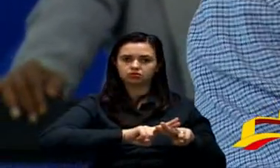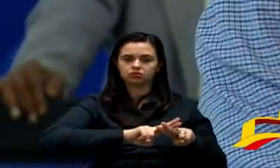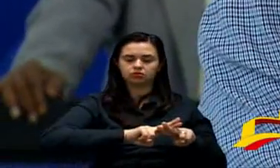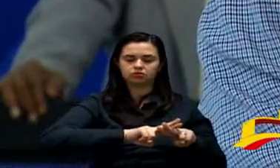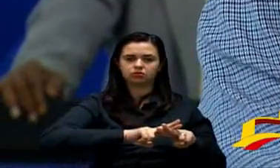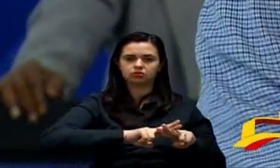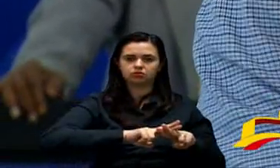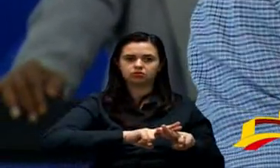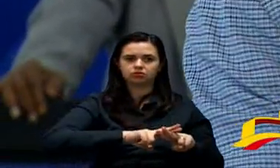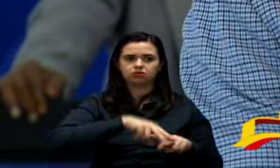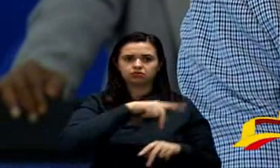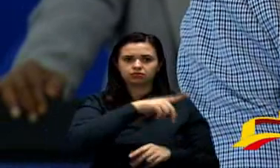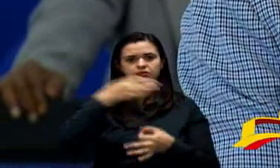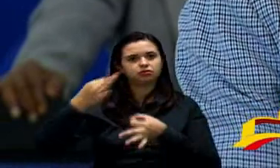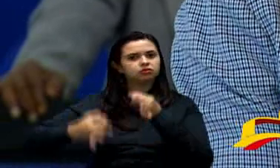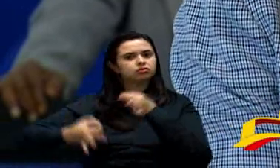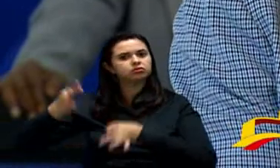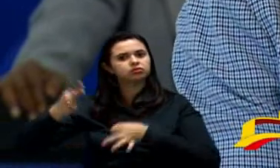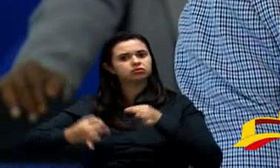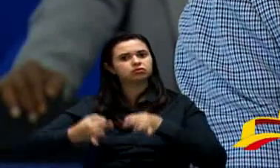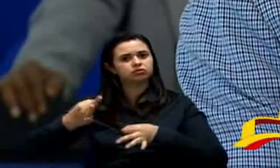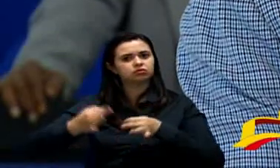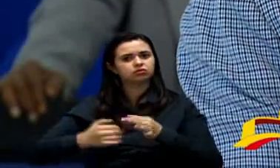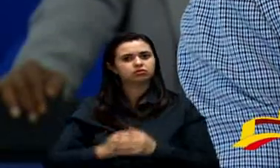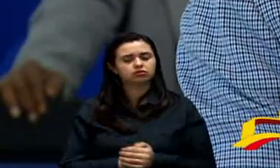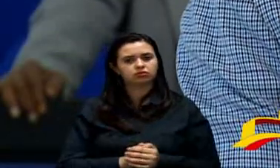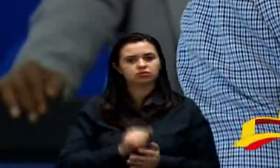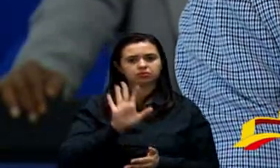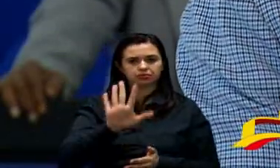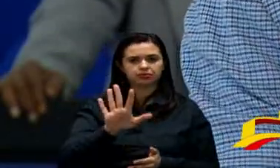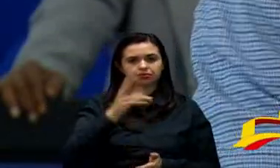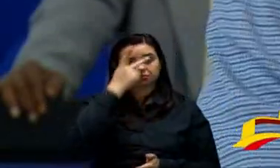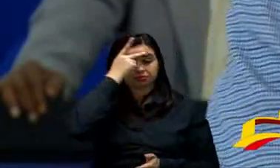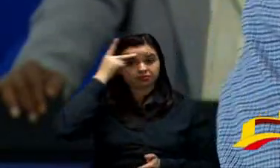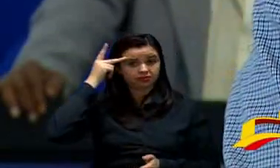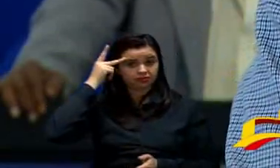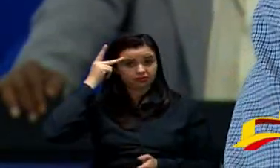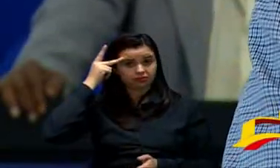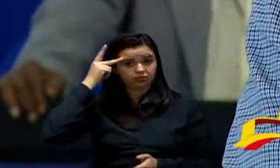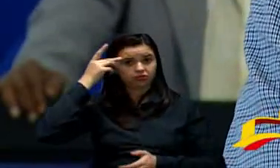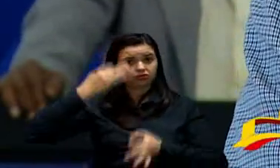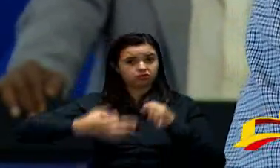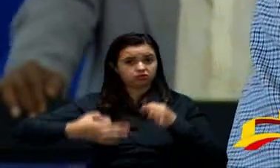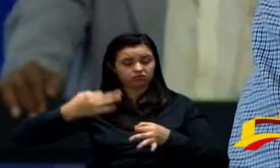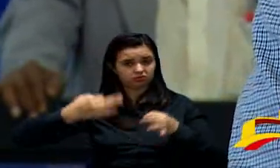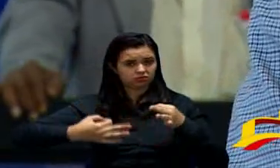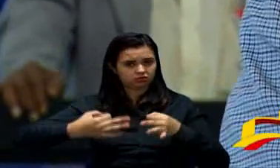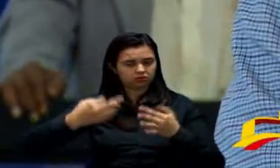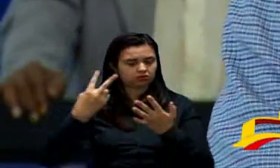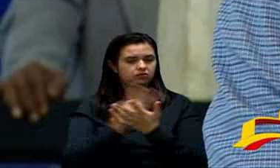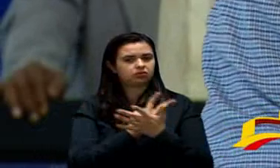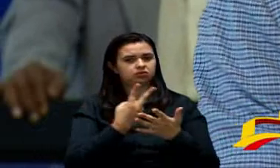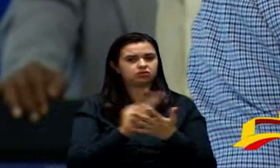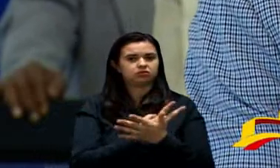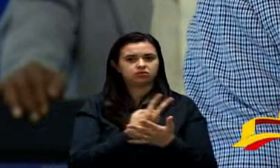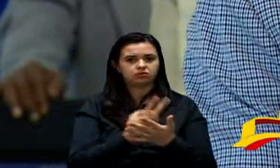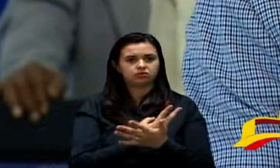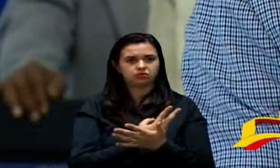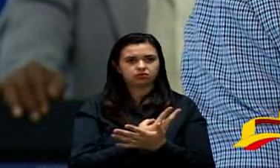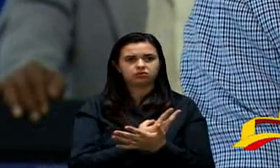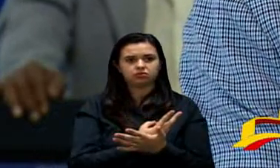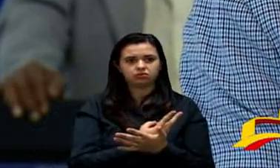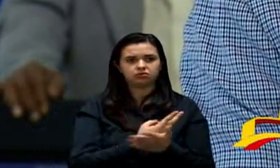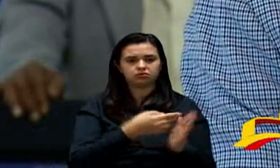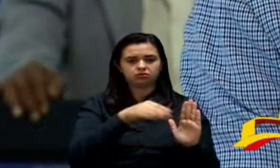pena. Agora, uma pessoa que foi injustiçada e não tinha penas, então eu peço que seja anexado, como requerimento